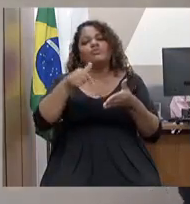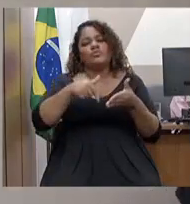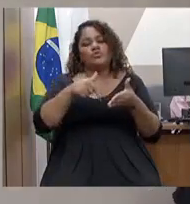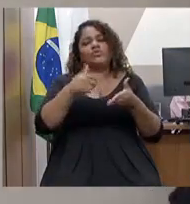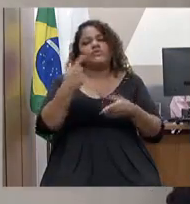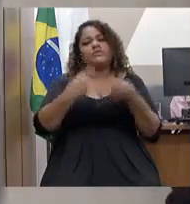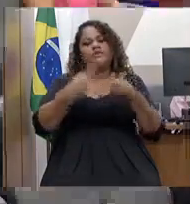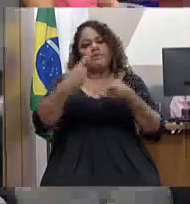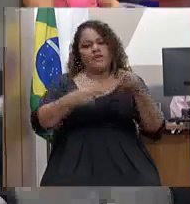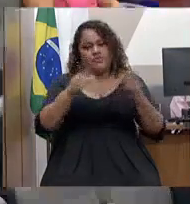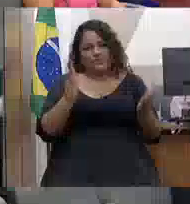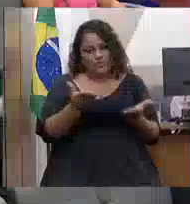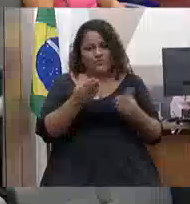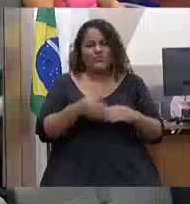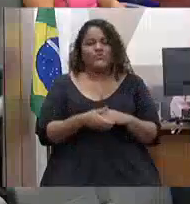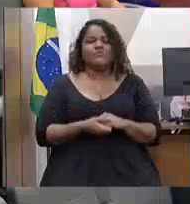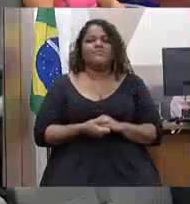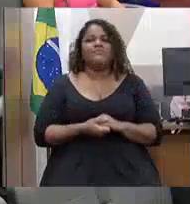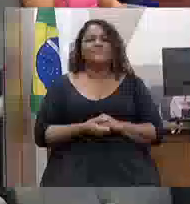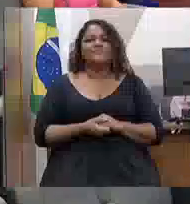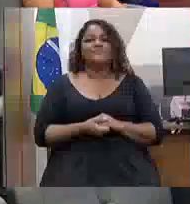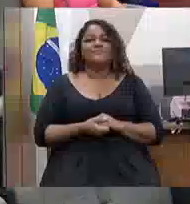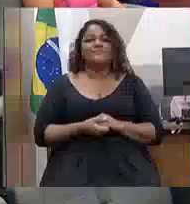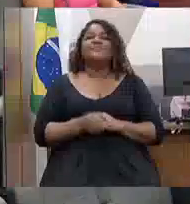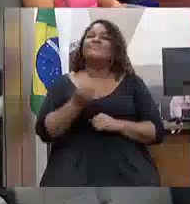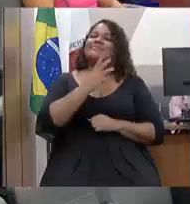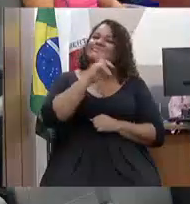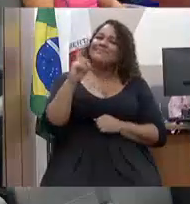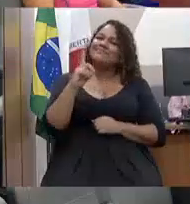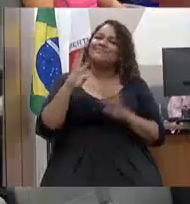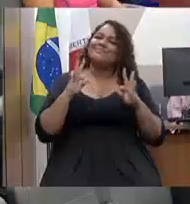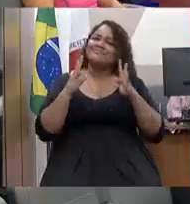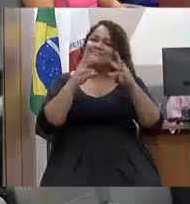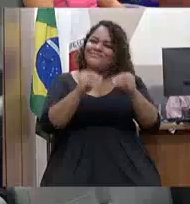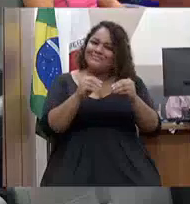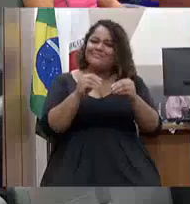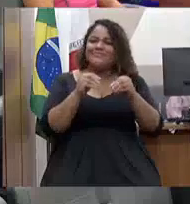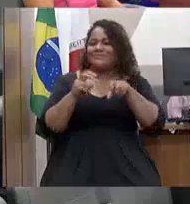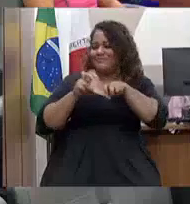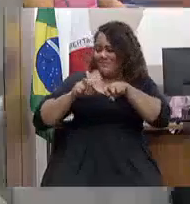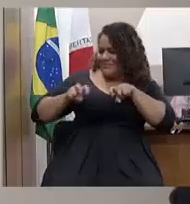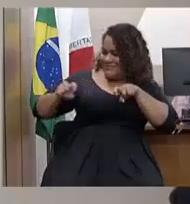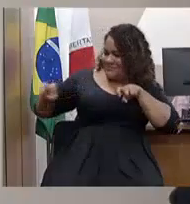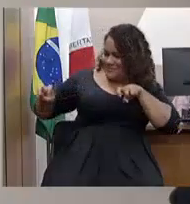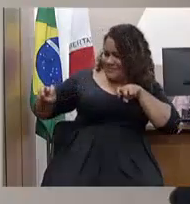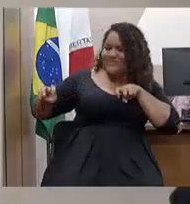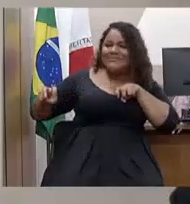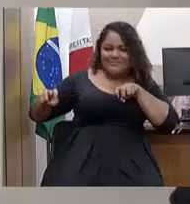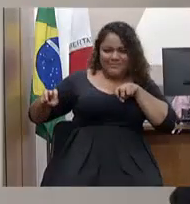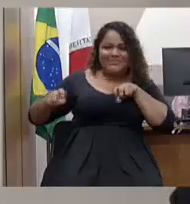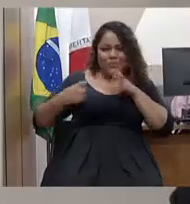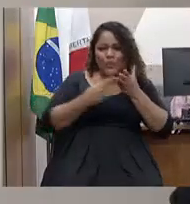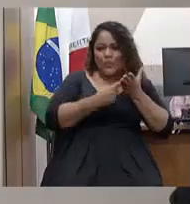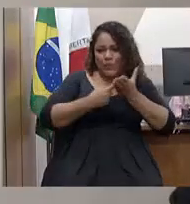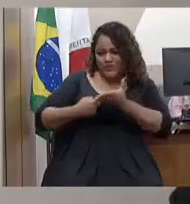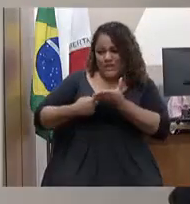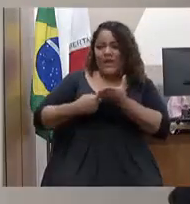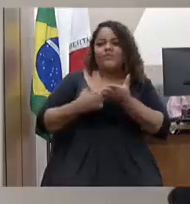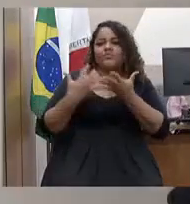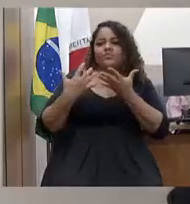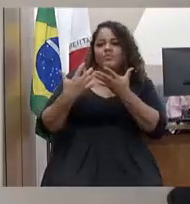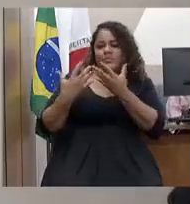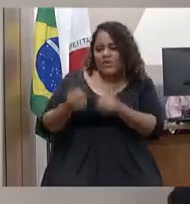aos convidados aqui da questão na mesa né Para a gente poder fazer esse debate agradeço a